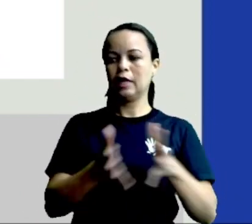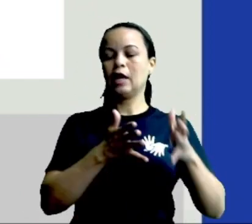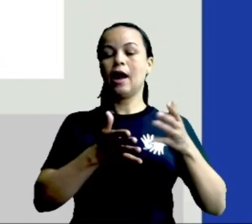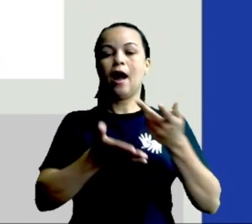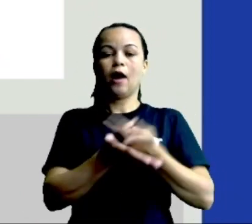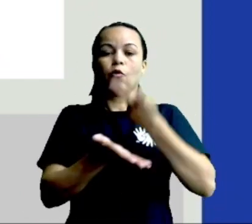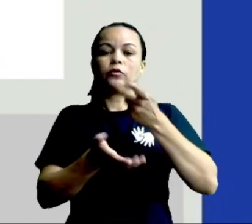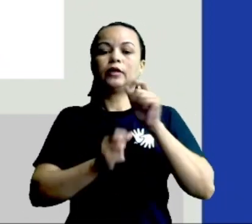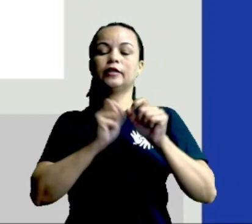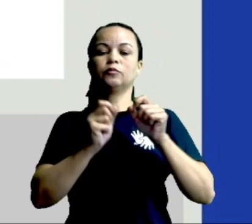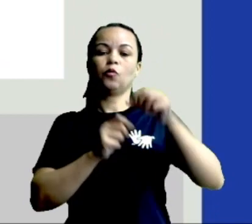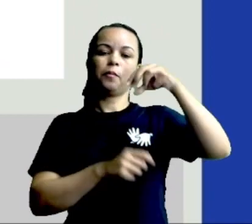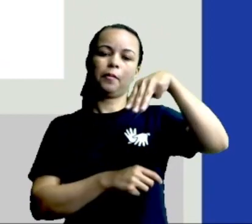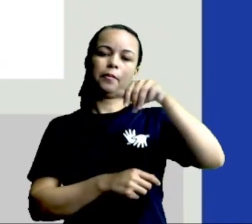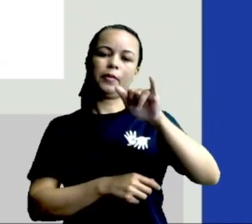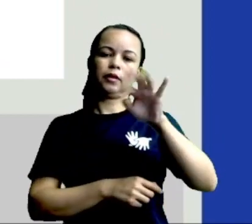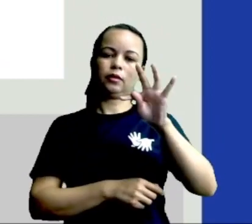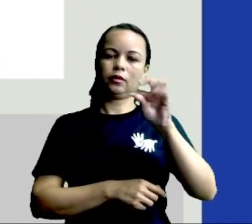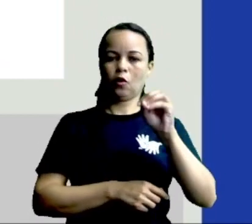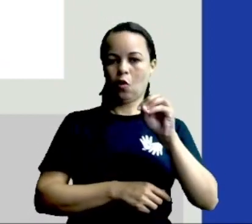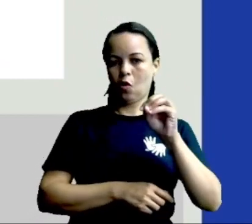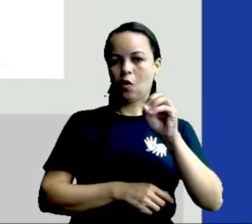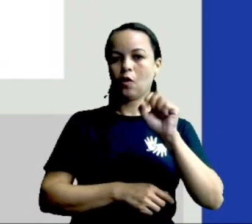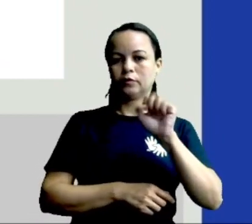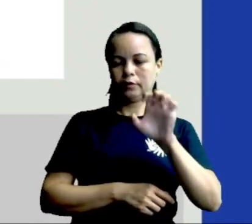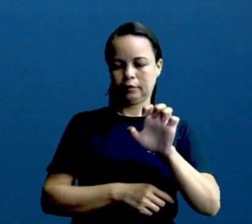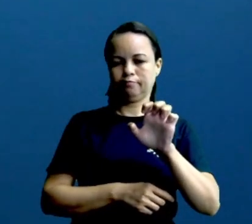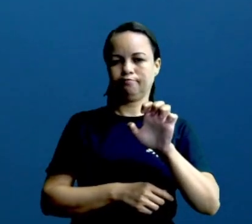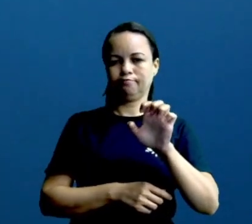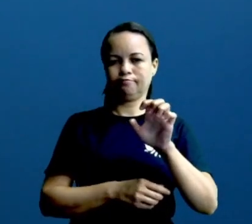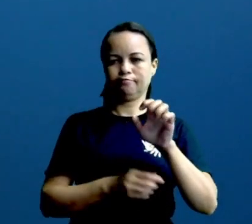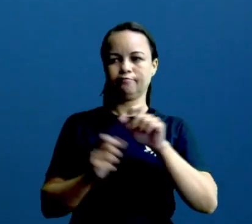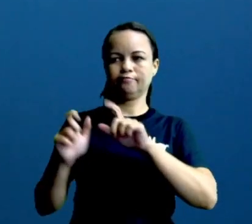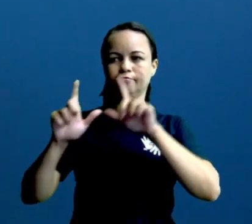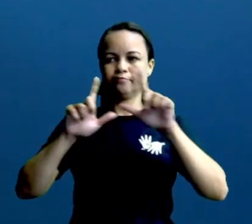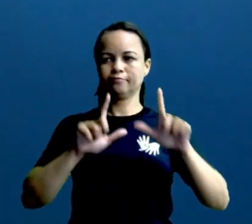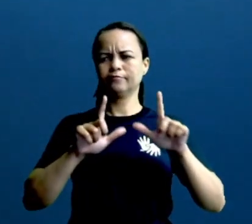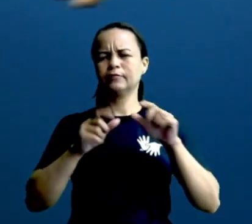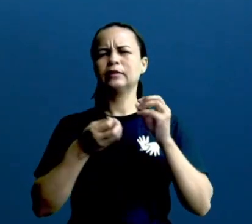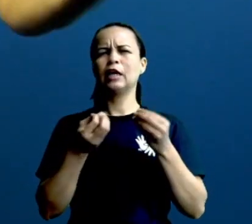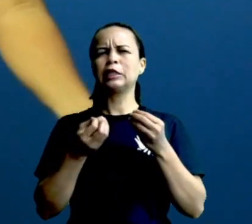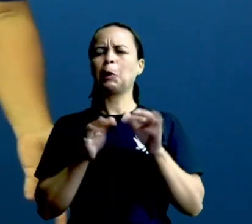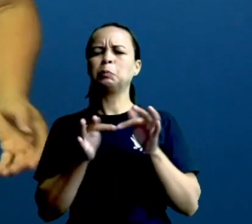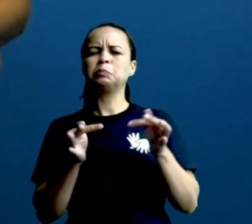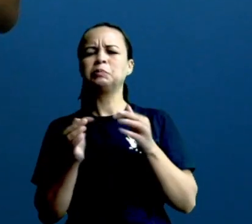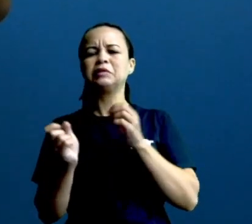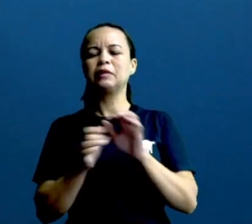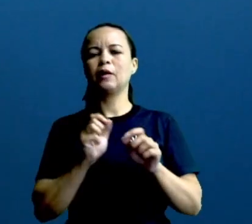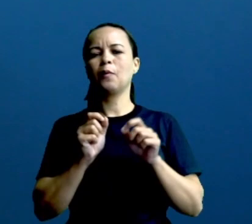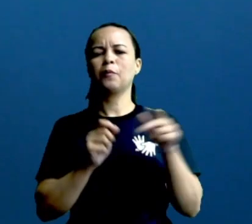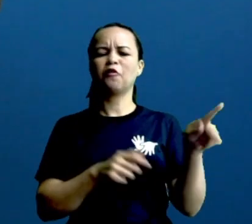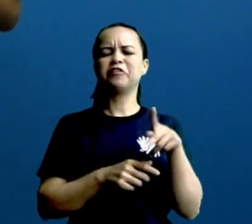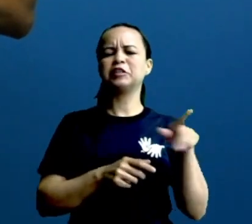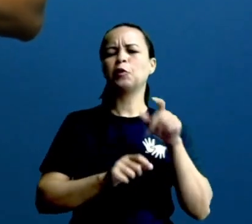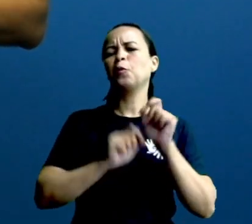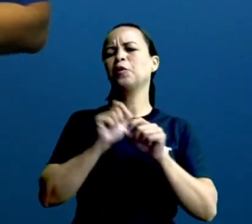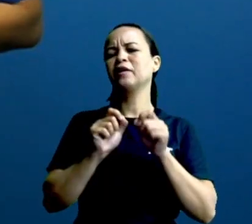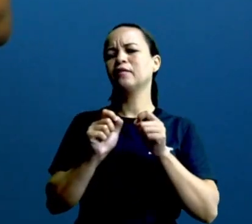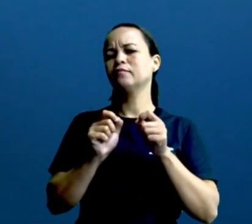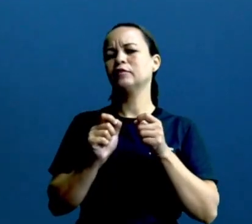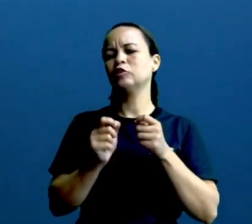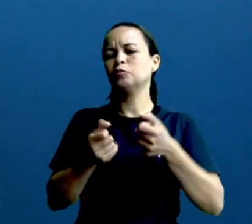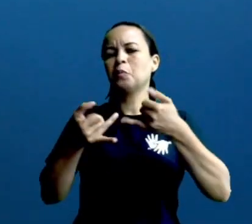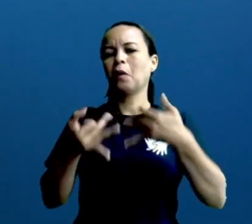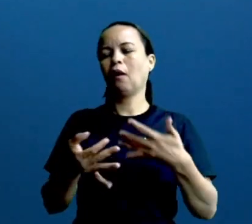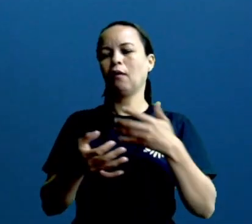por mitose. Volta aqui comigo, por favor, produção. Talvez você estar se perguntando, simples, o que isso quer dizer? Se a gente considerar, por